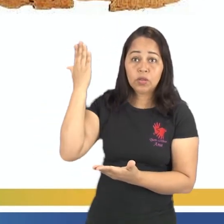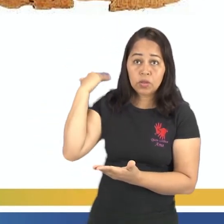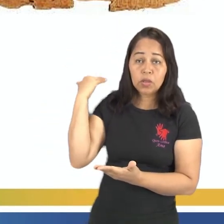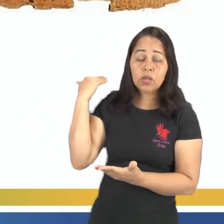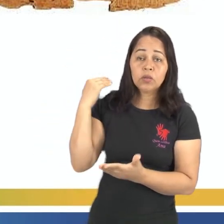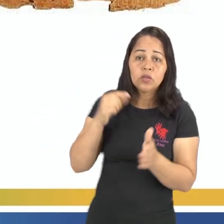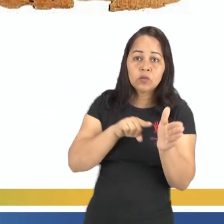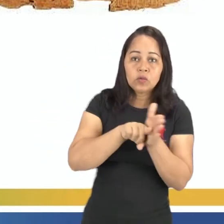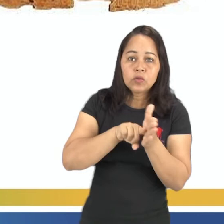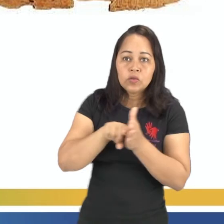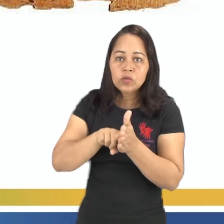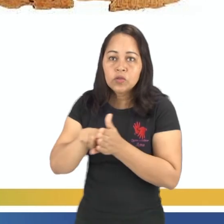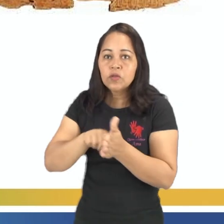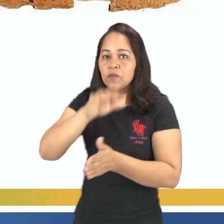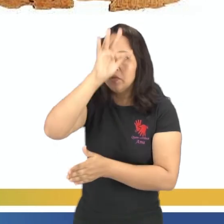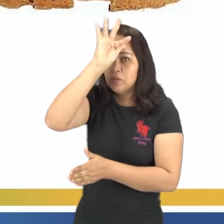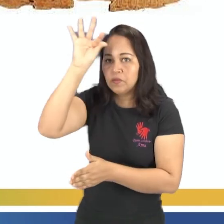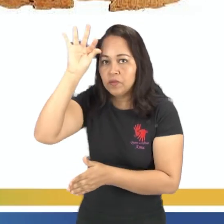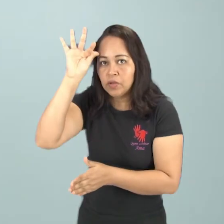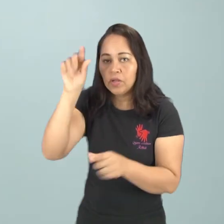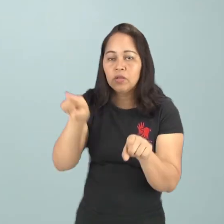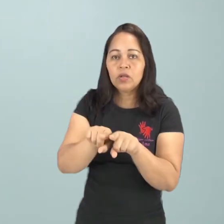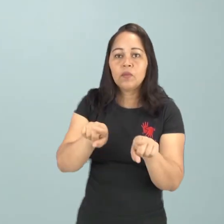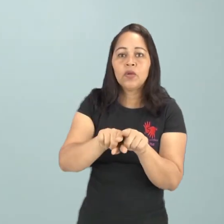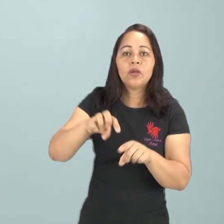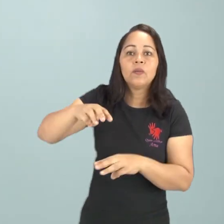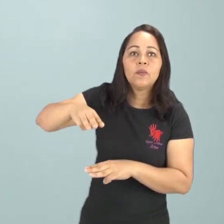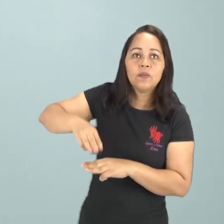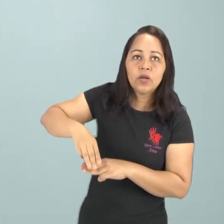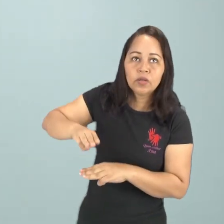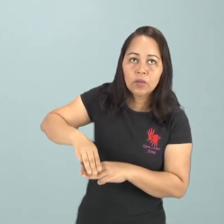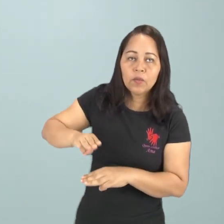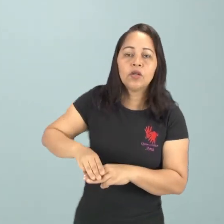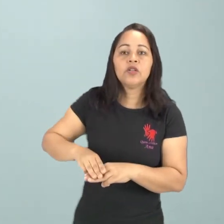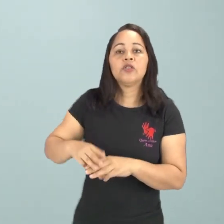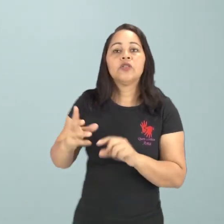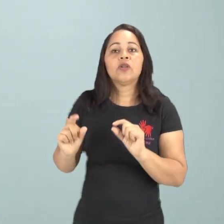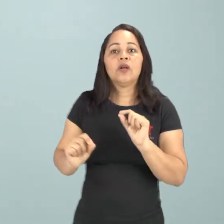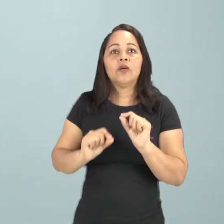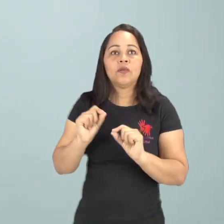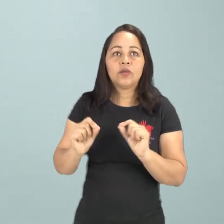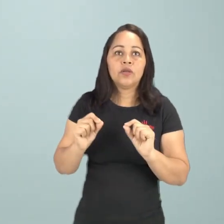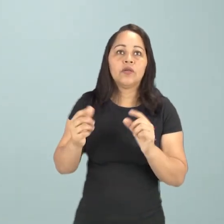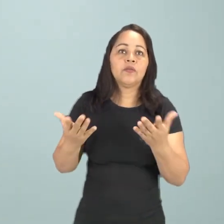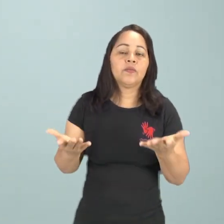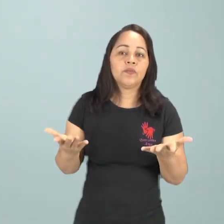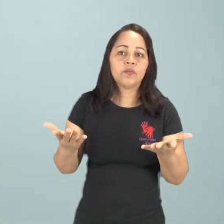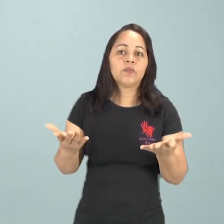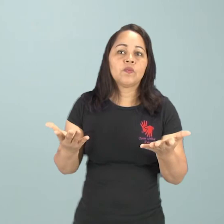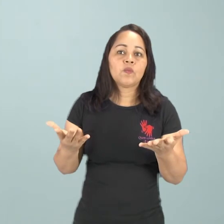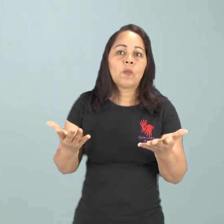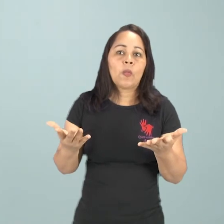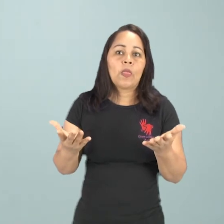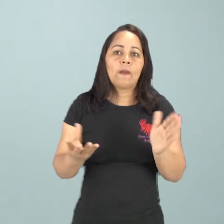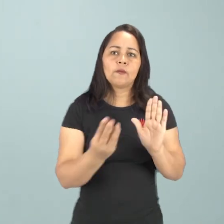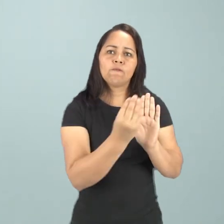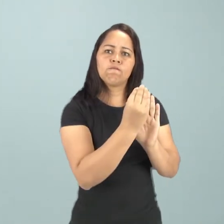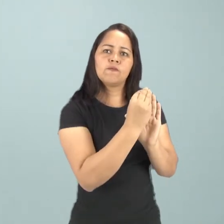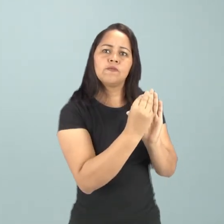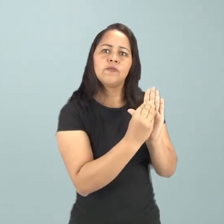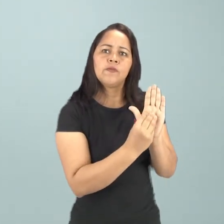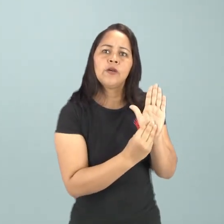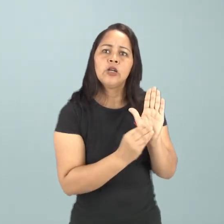contribuições no sentido de sistematizar a matemática no sentido